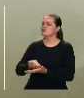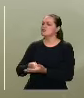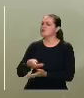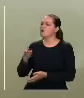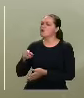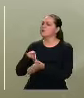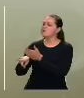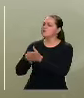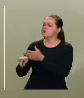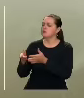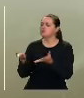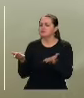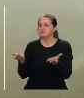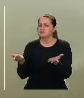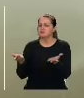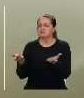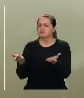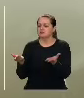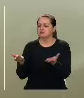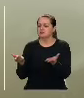perguntando-lhe,